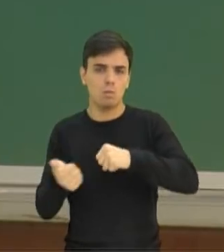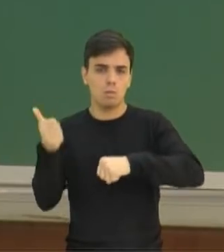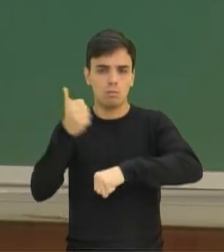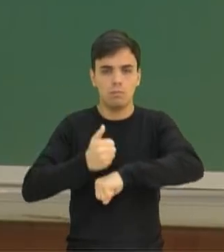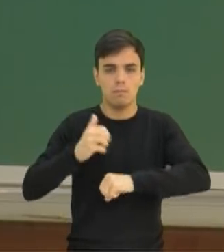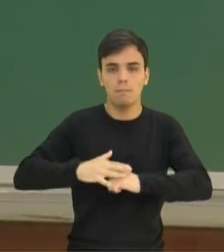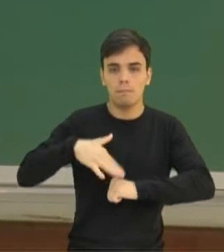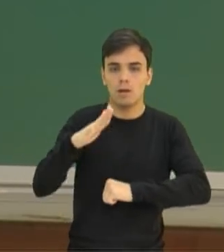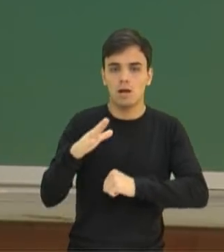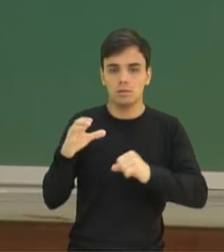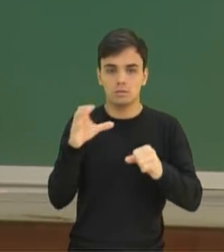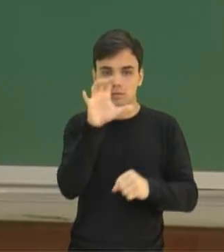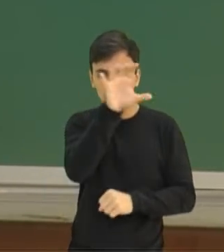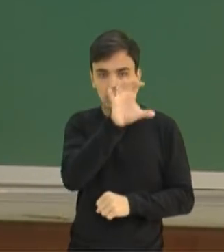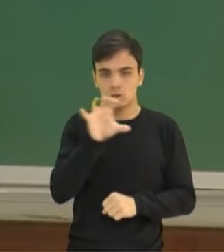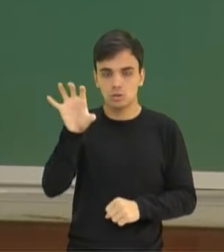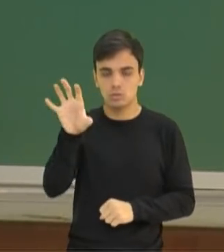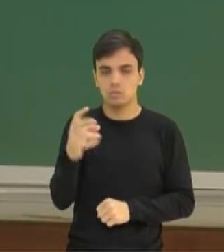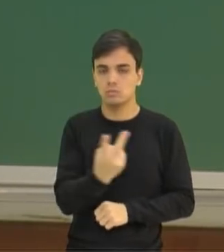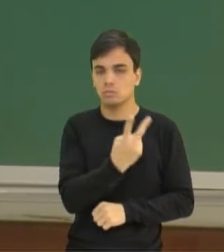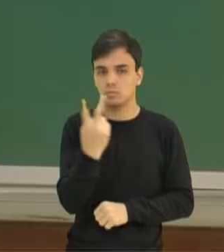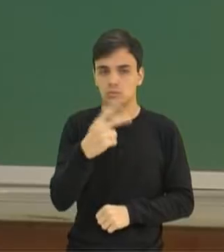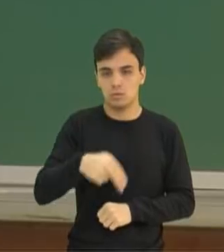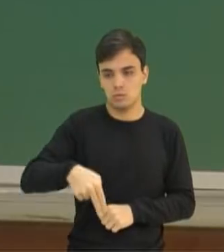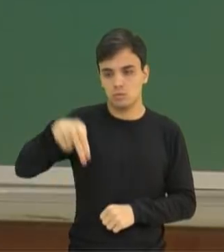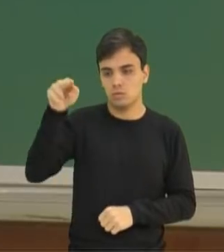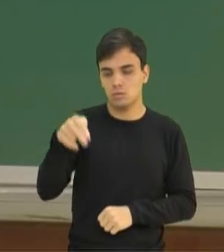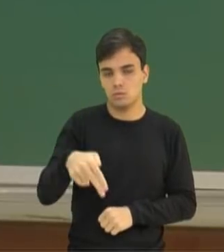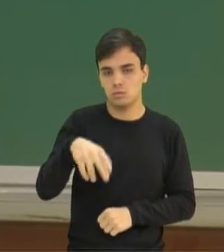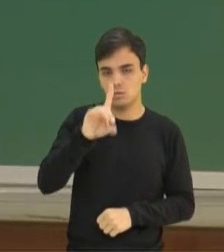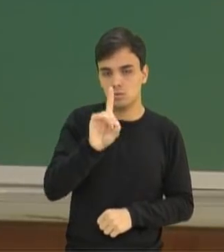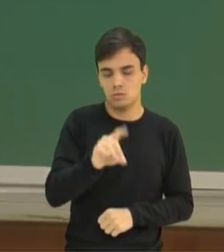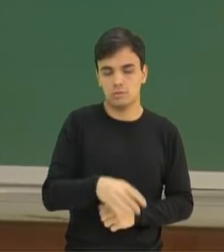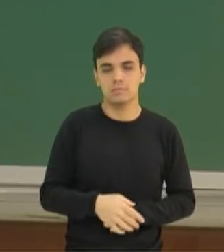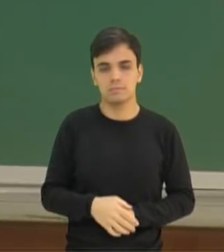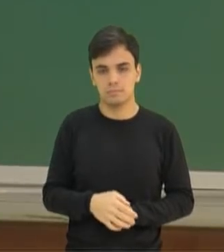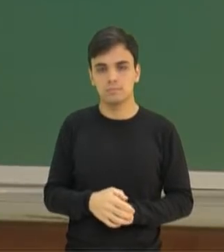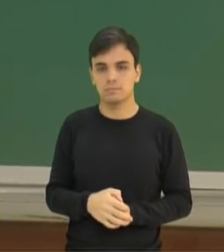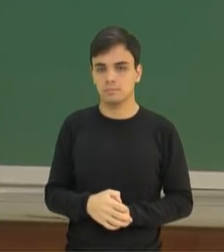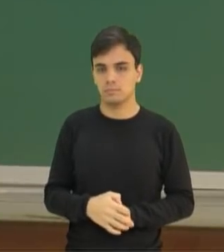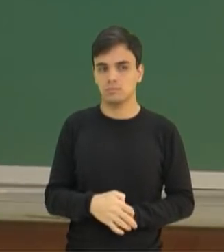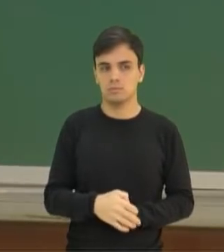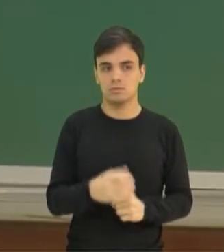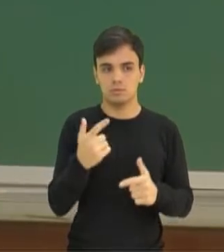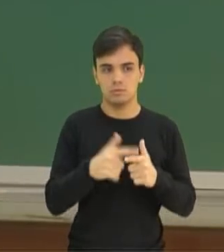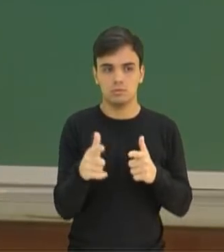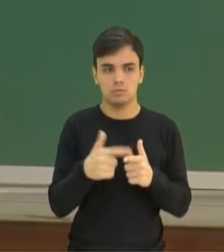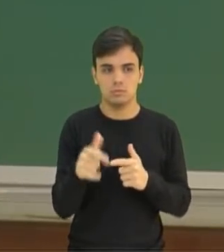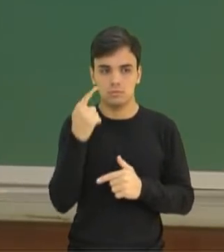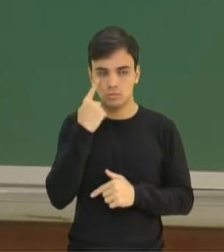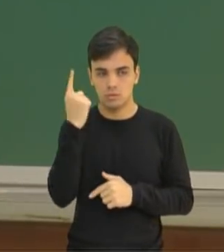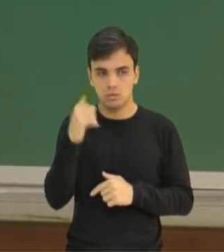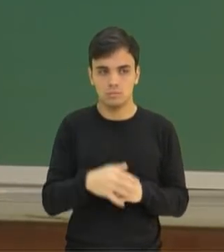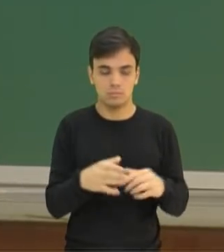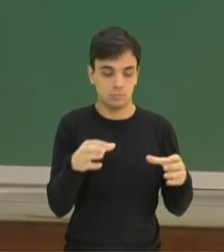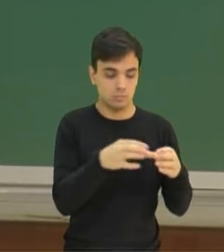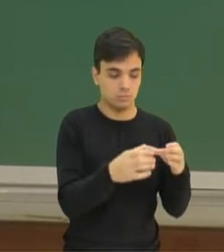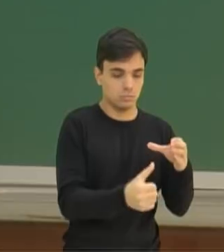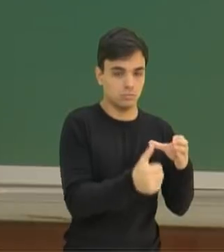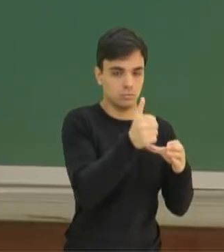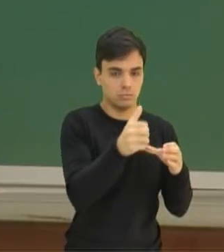nas duas regiões que estudamos? Então, região Norte e Nordeste. Dividido ali o nosso gráfico em setor